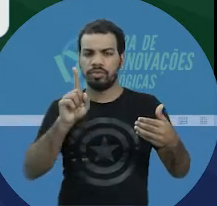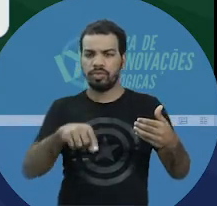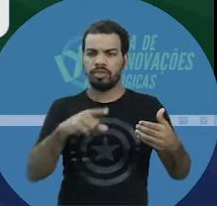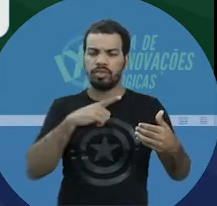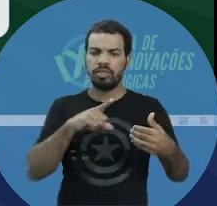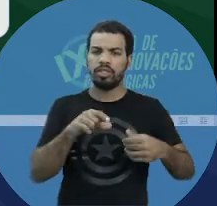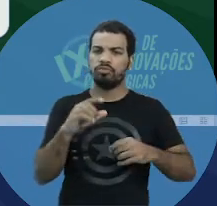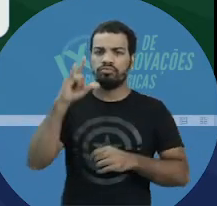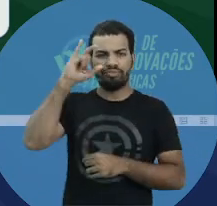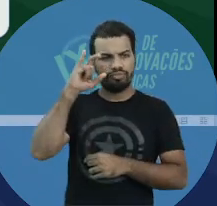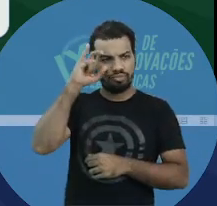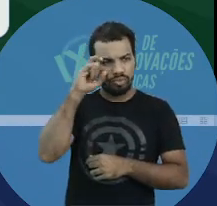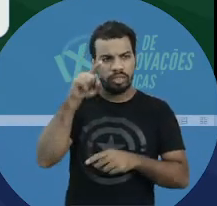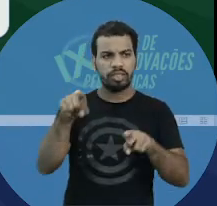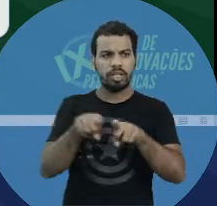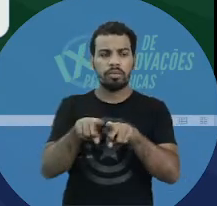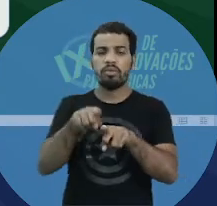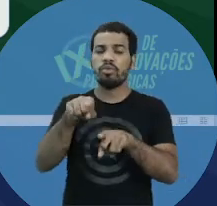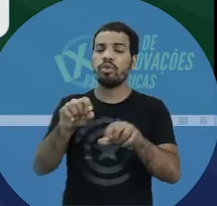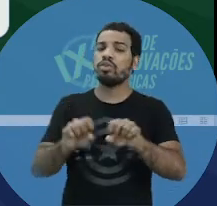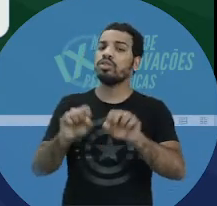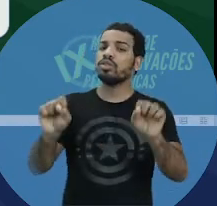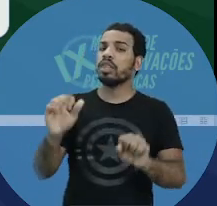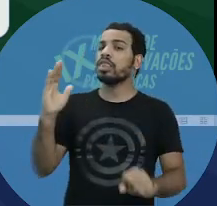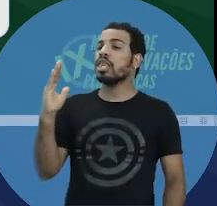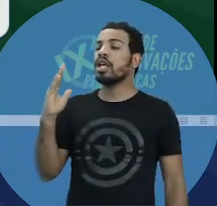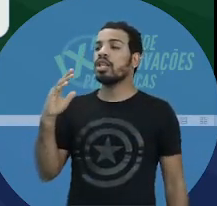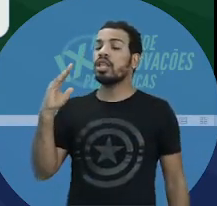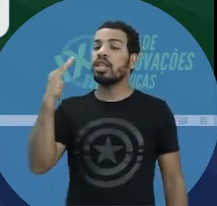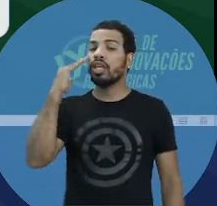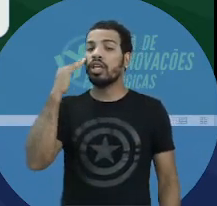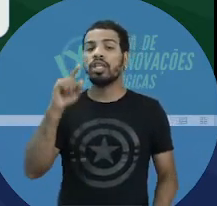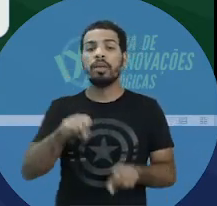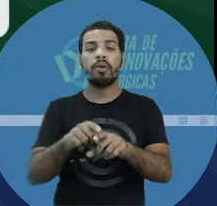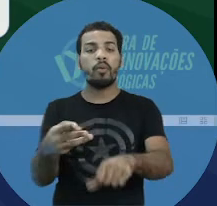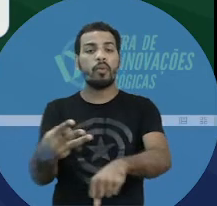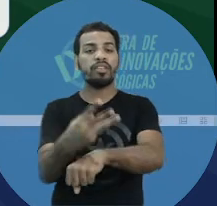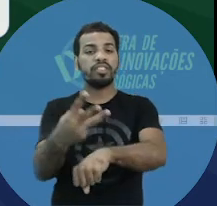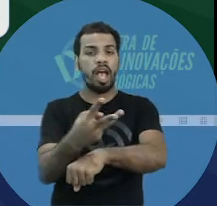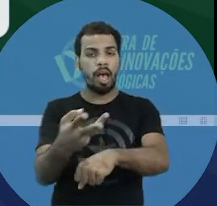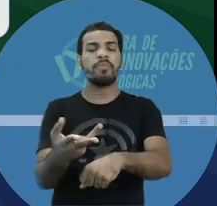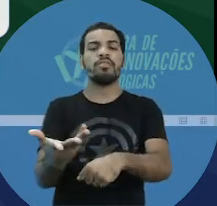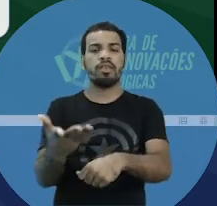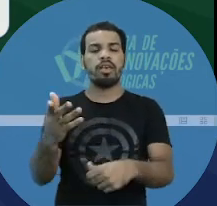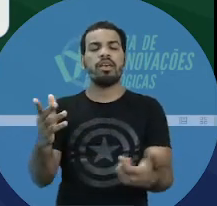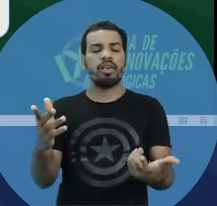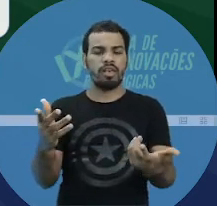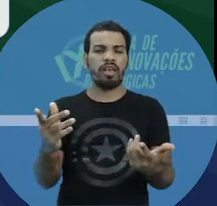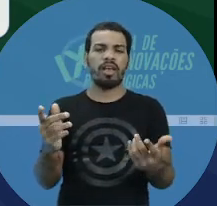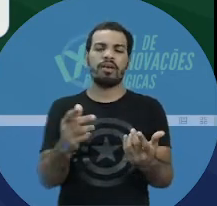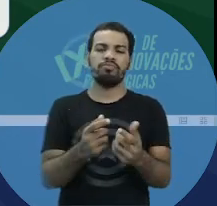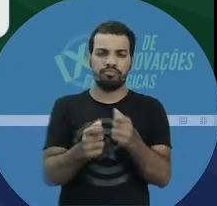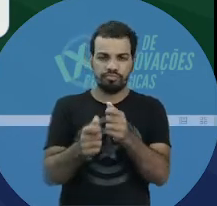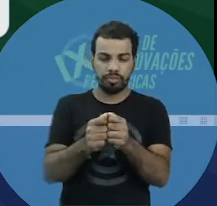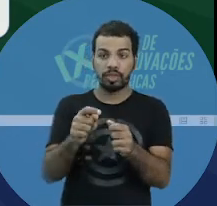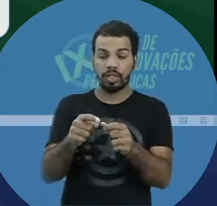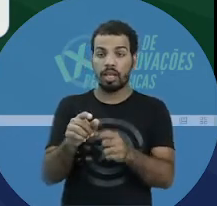Instagram, mas nos estendemos também ao WhatsApp e ao presencial. E essas análises